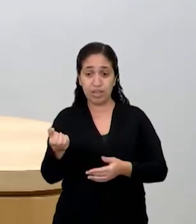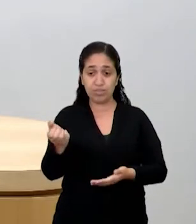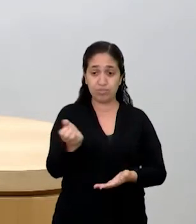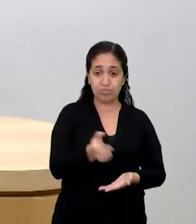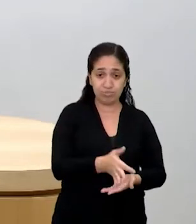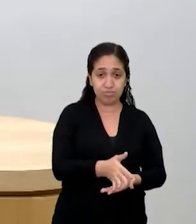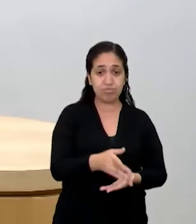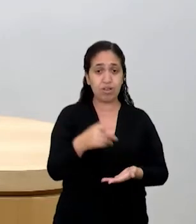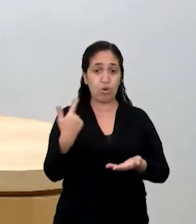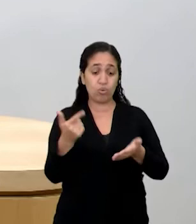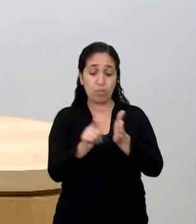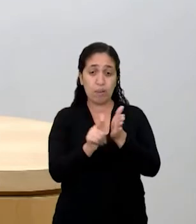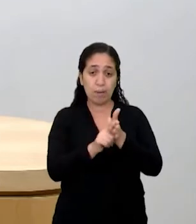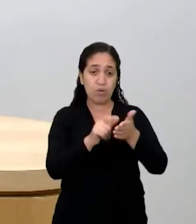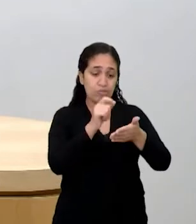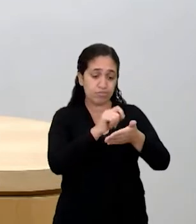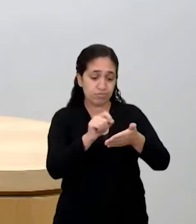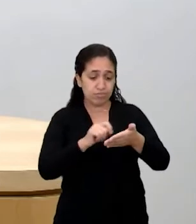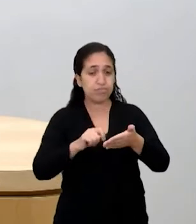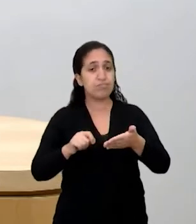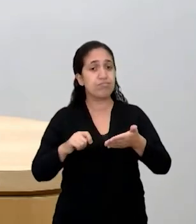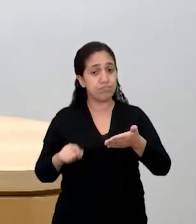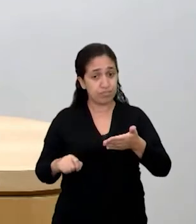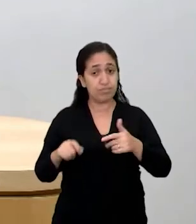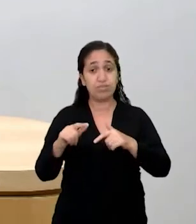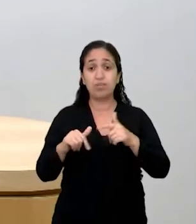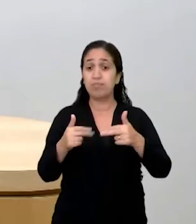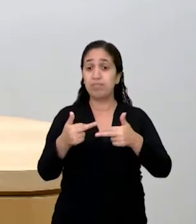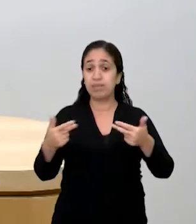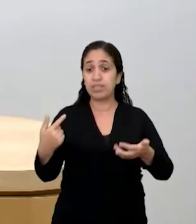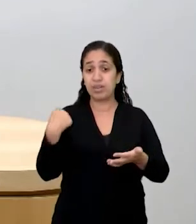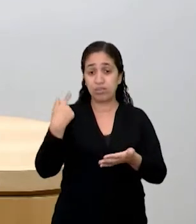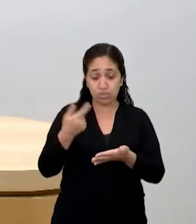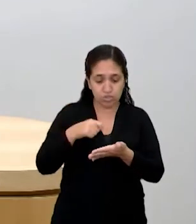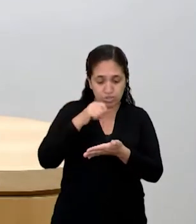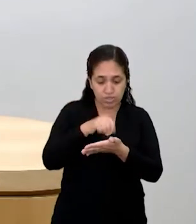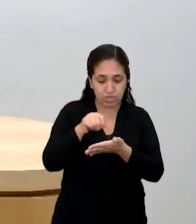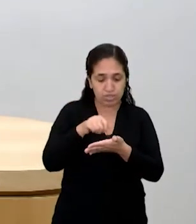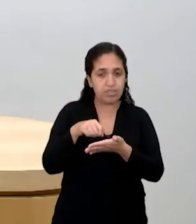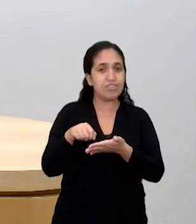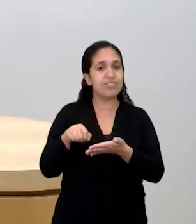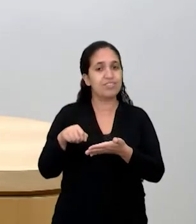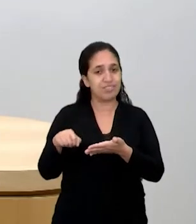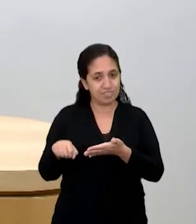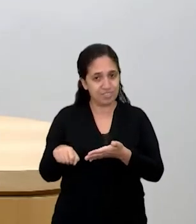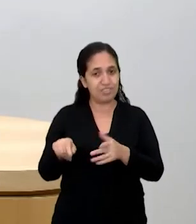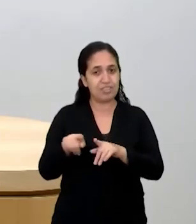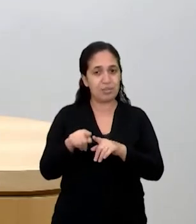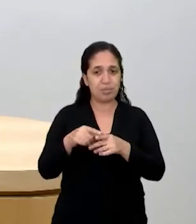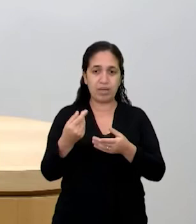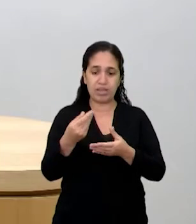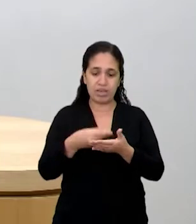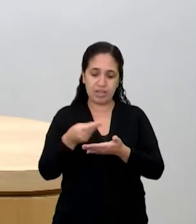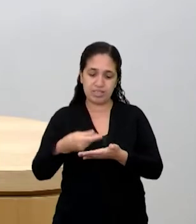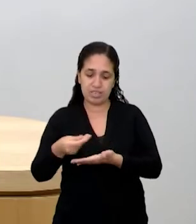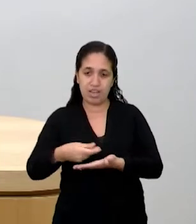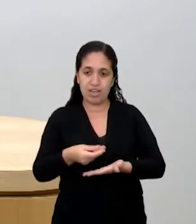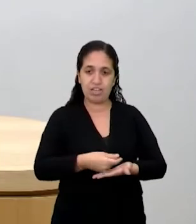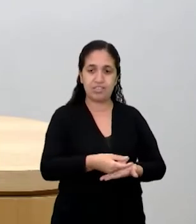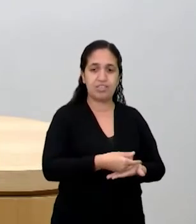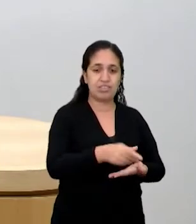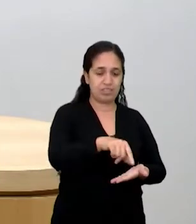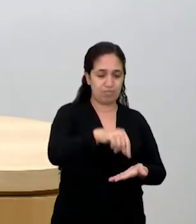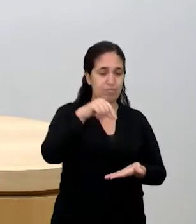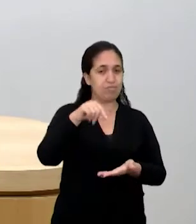fichas, o material em que nós fazemos as nossas orientações, as cartas que aí a gente vai